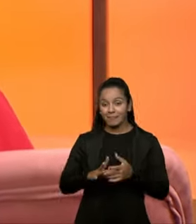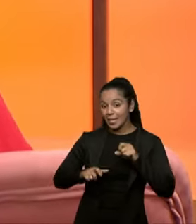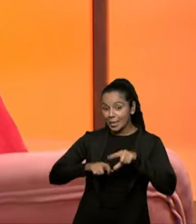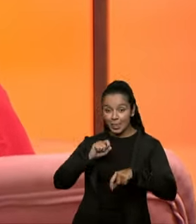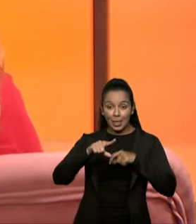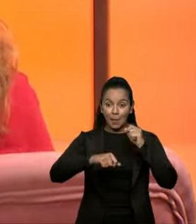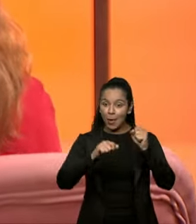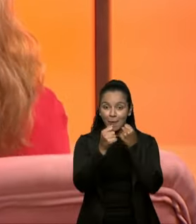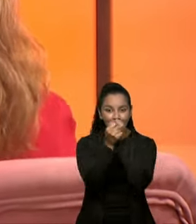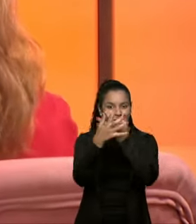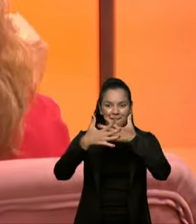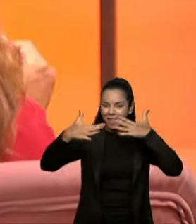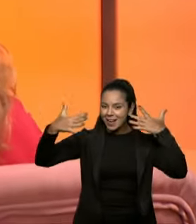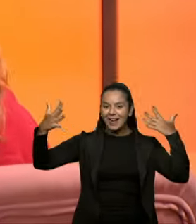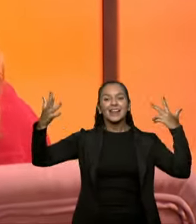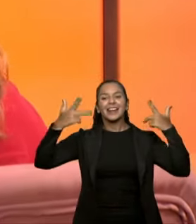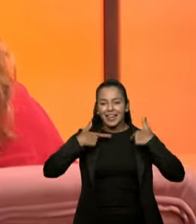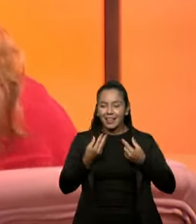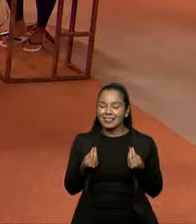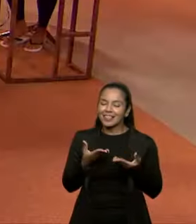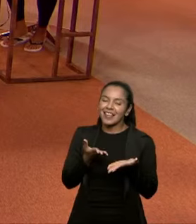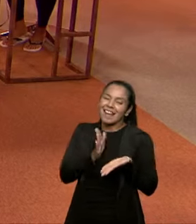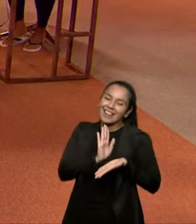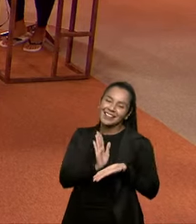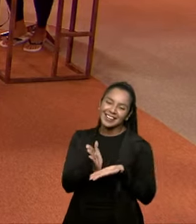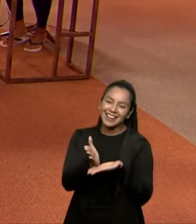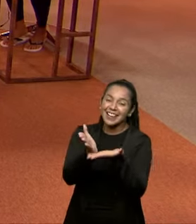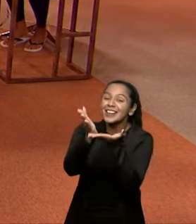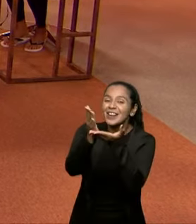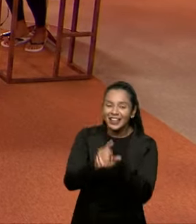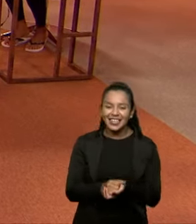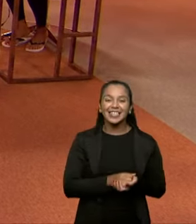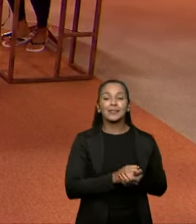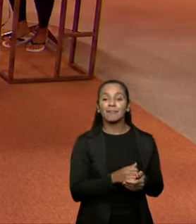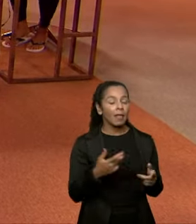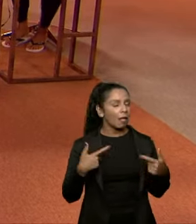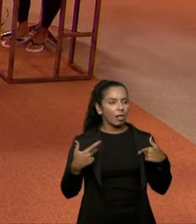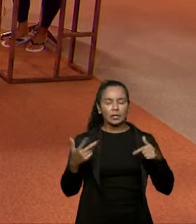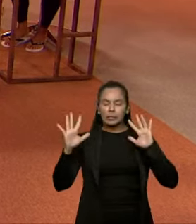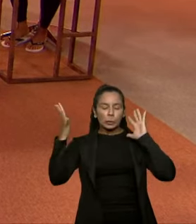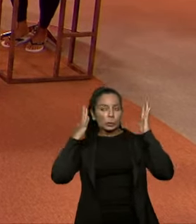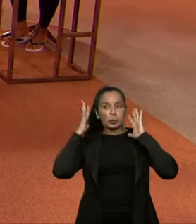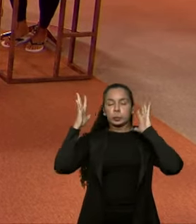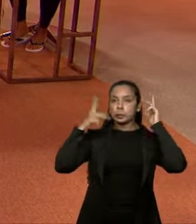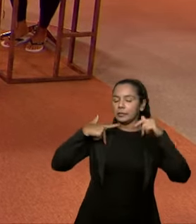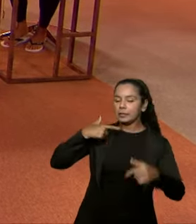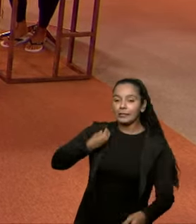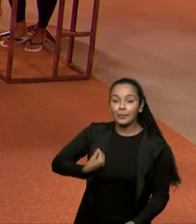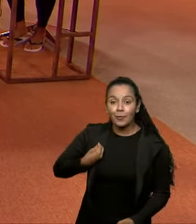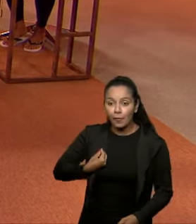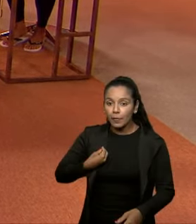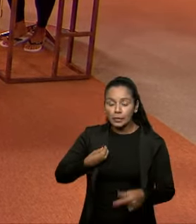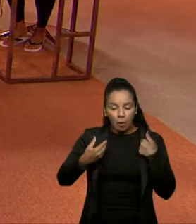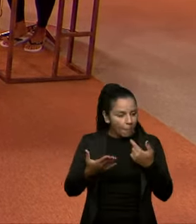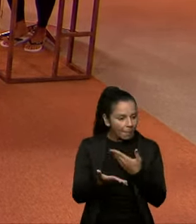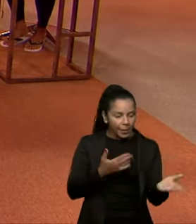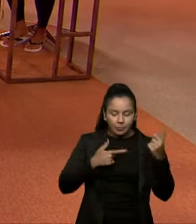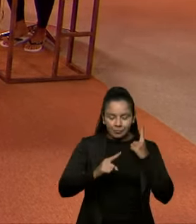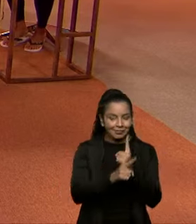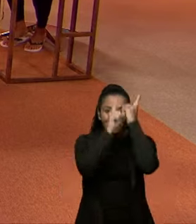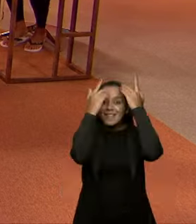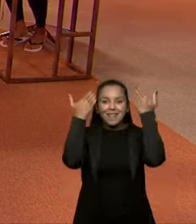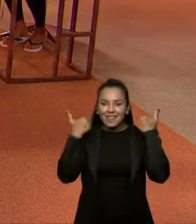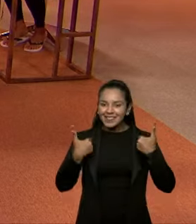iluminar, te entreguei o meu coração. Estava perdido no mar, a deriva você me